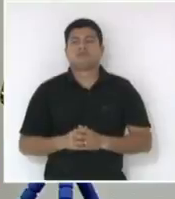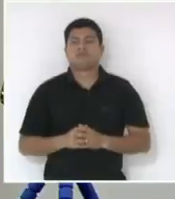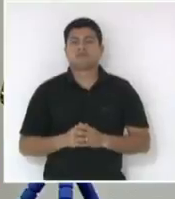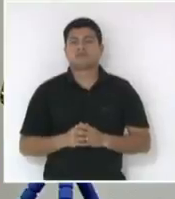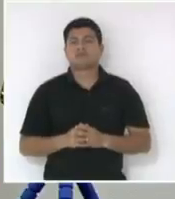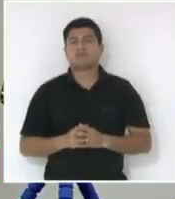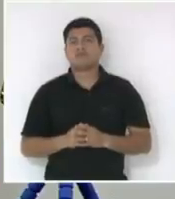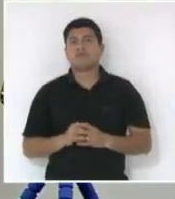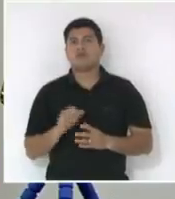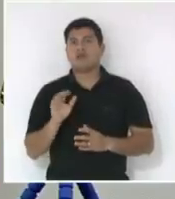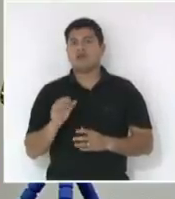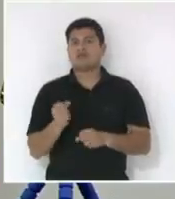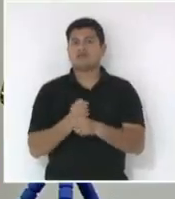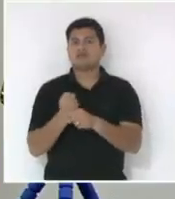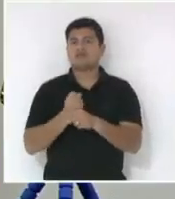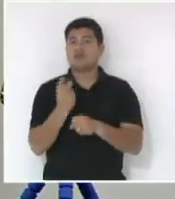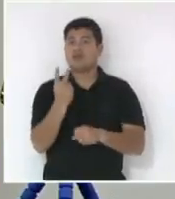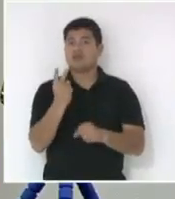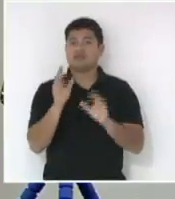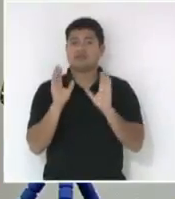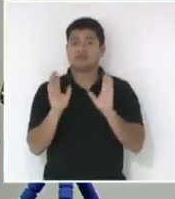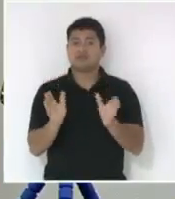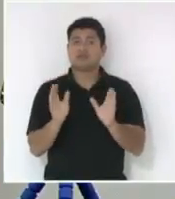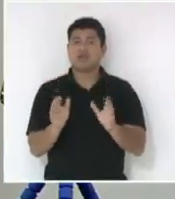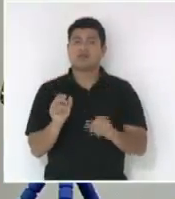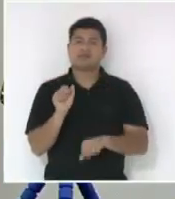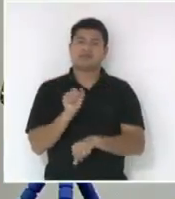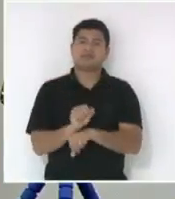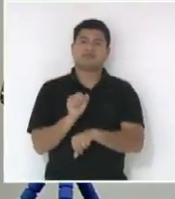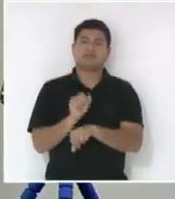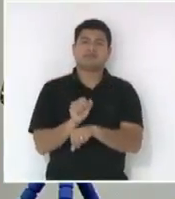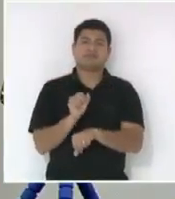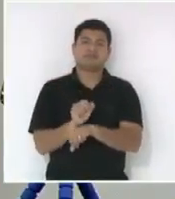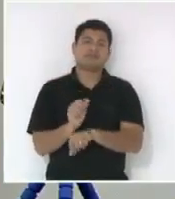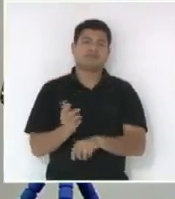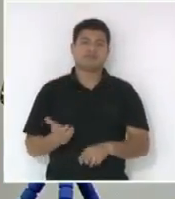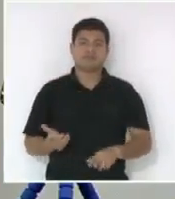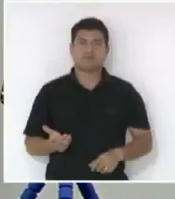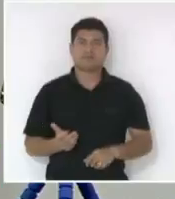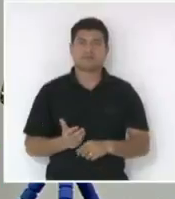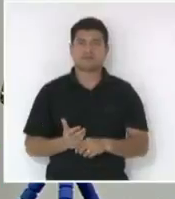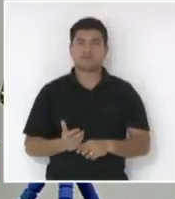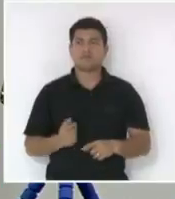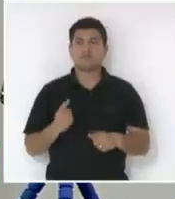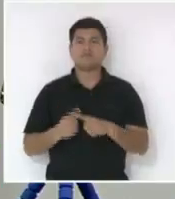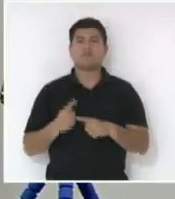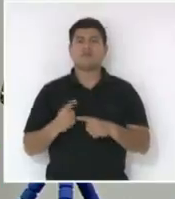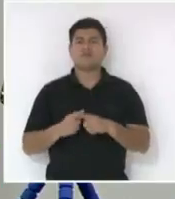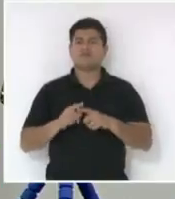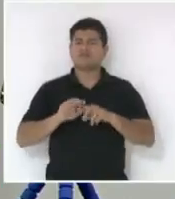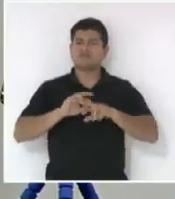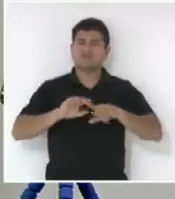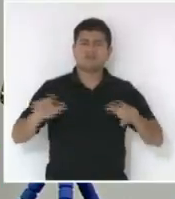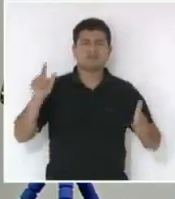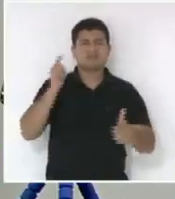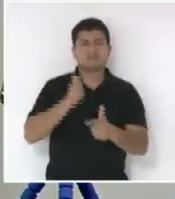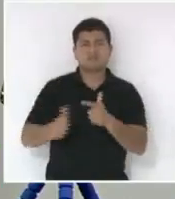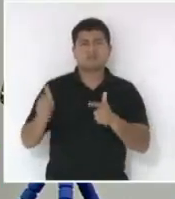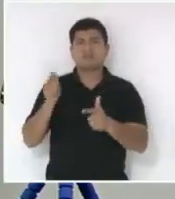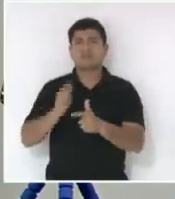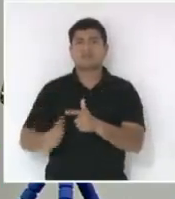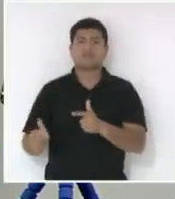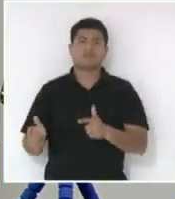há mais de 2 anos vinha sendo postergado por várias dificuldades, emperrados nas